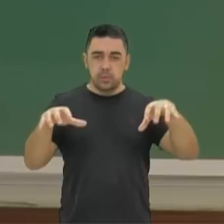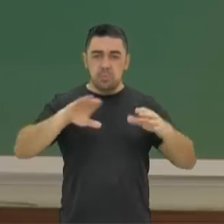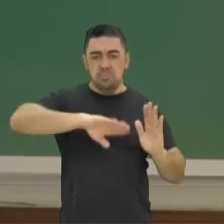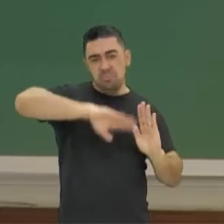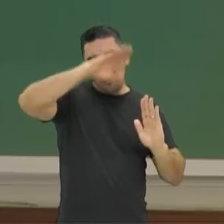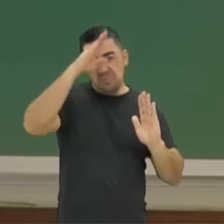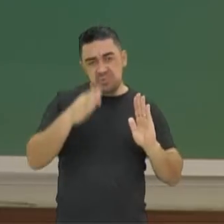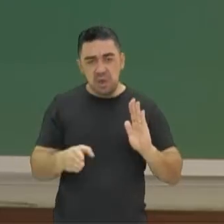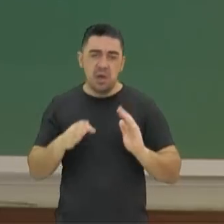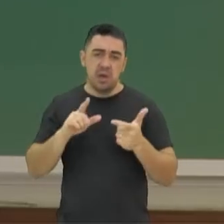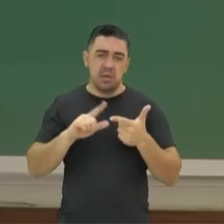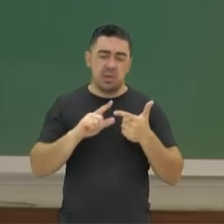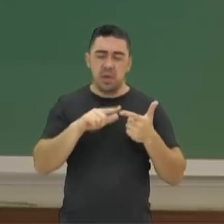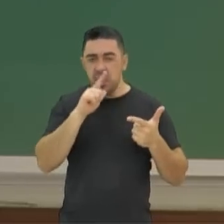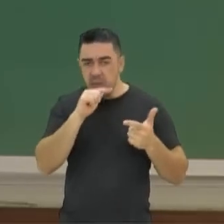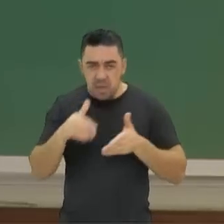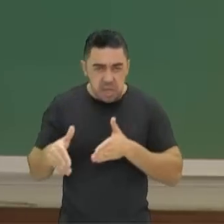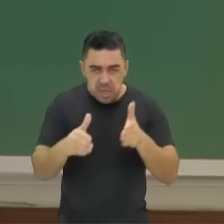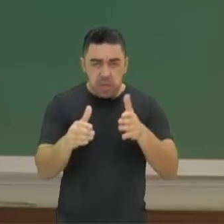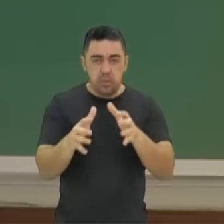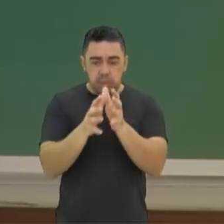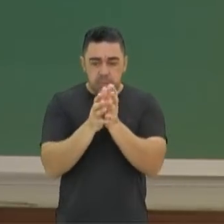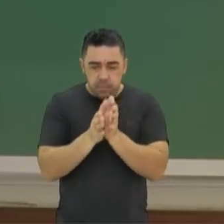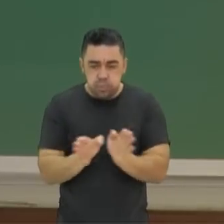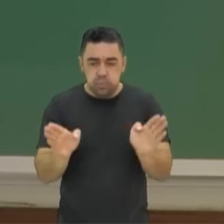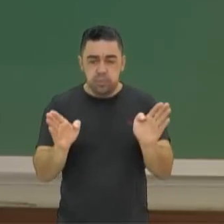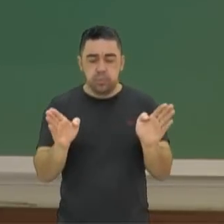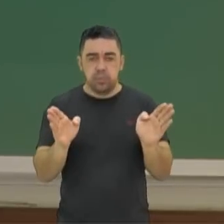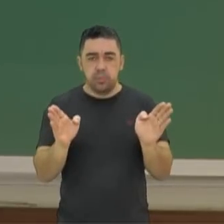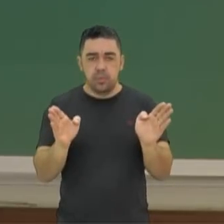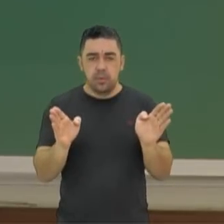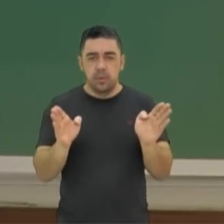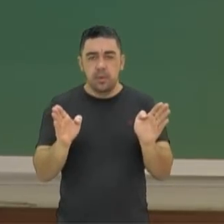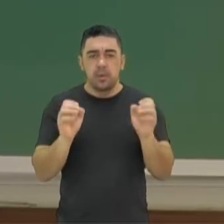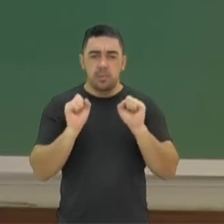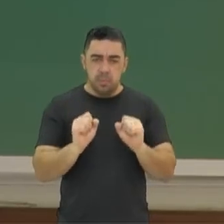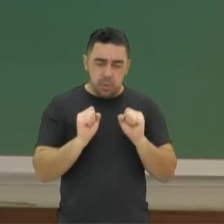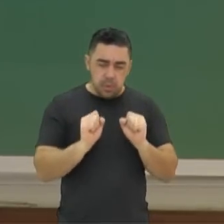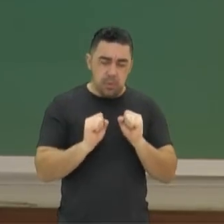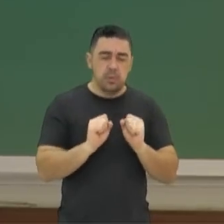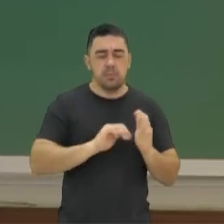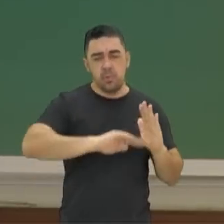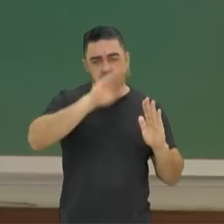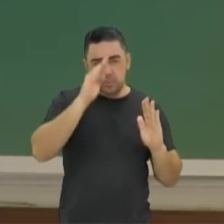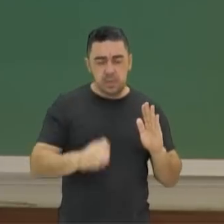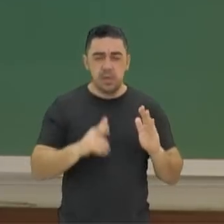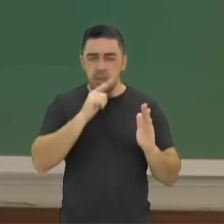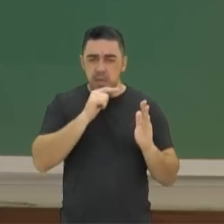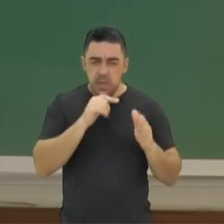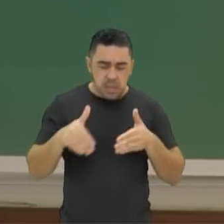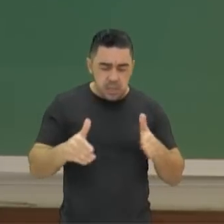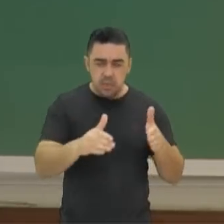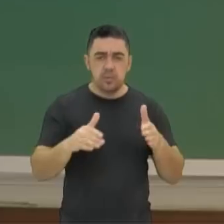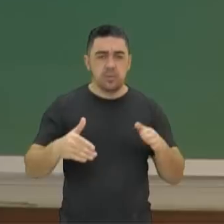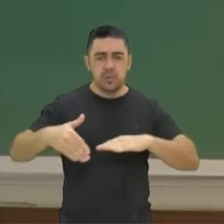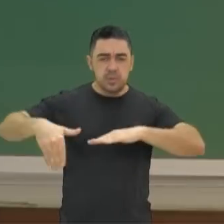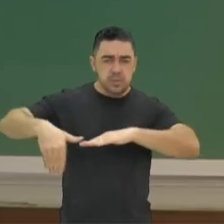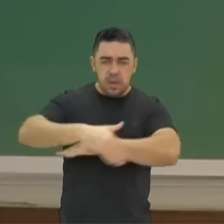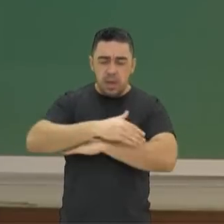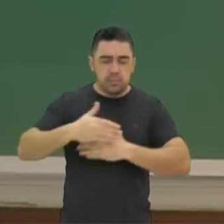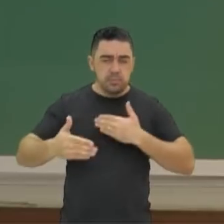que impede o fluxo gênico. Então, separa, pode ser uma montanha, pode ser um rio, uma estrada. A simpátrica